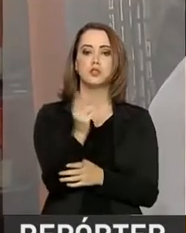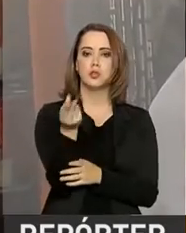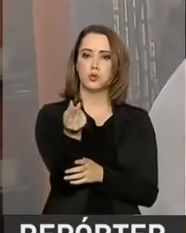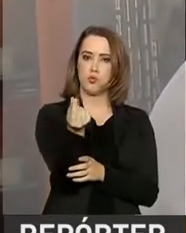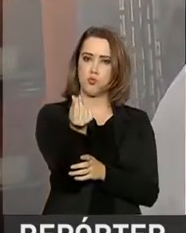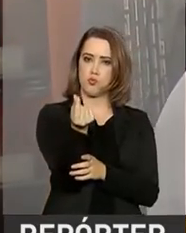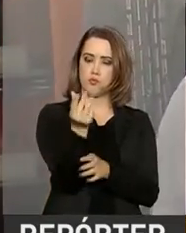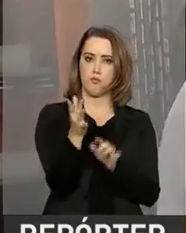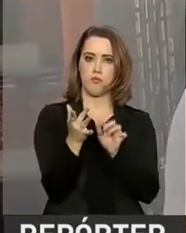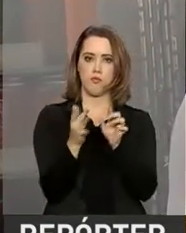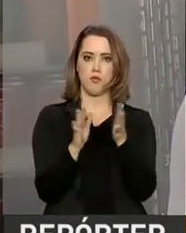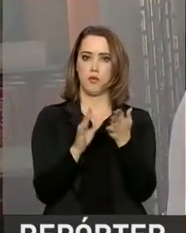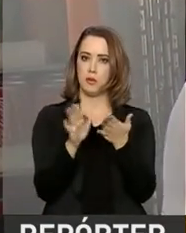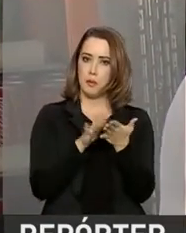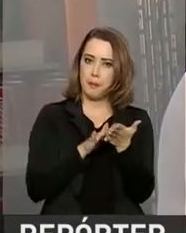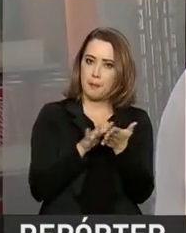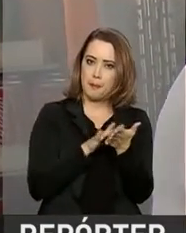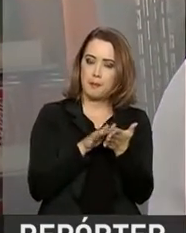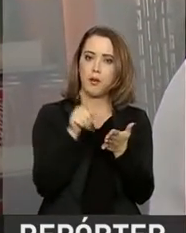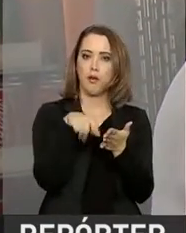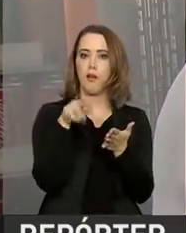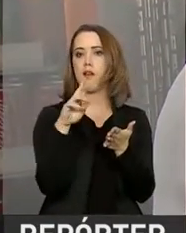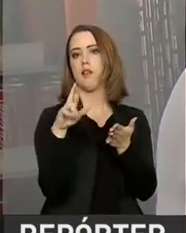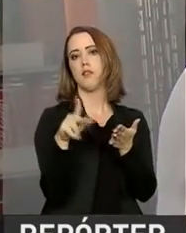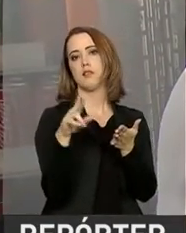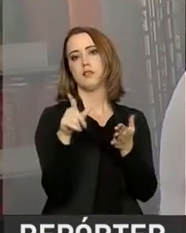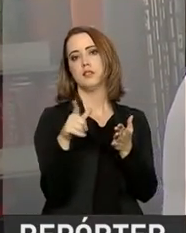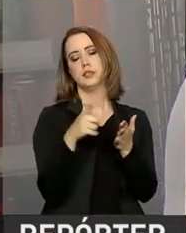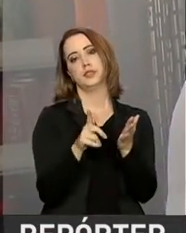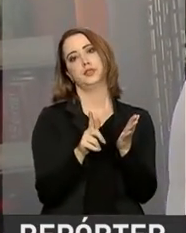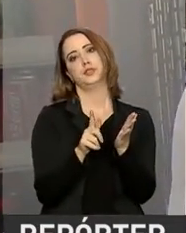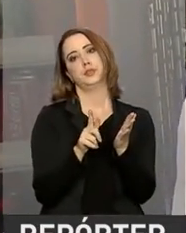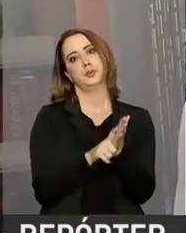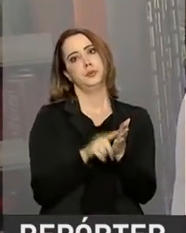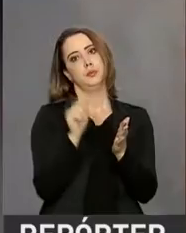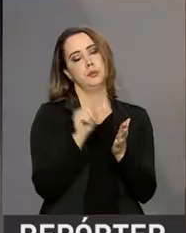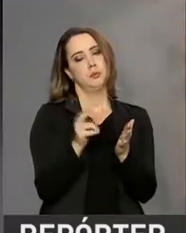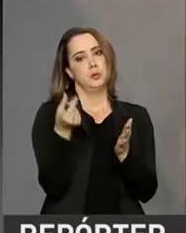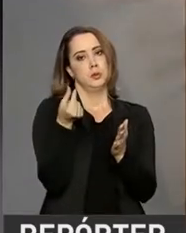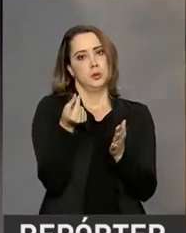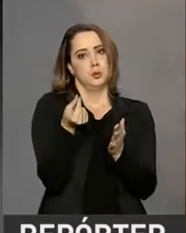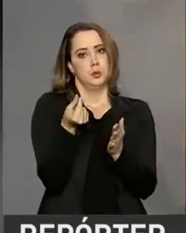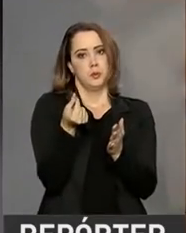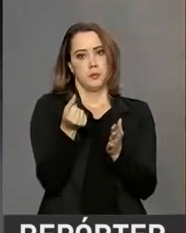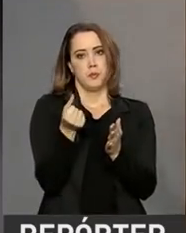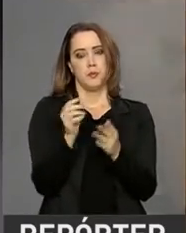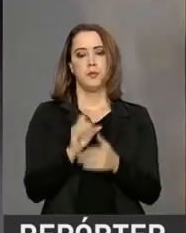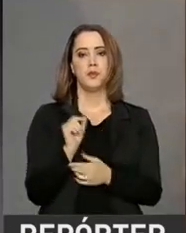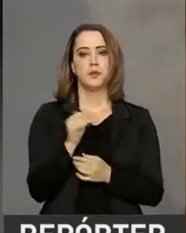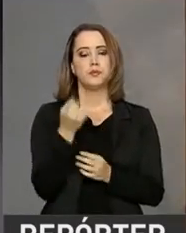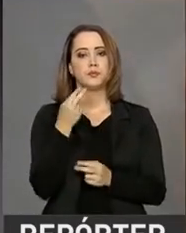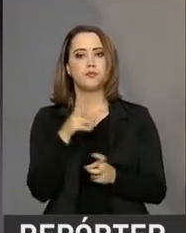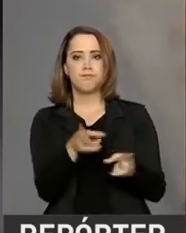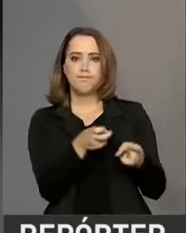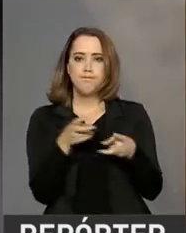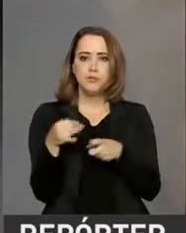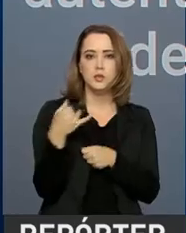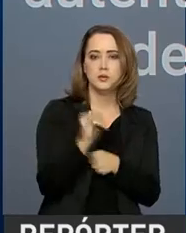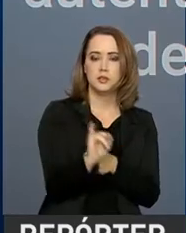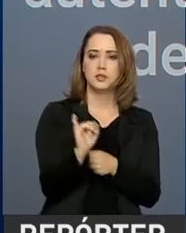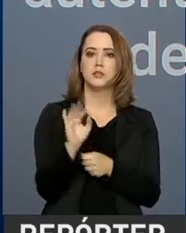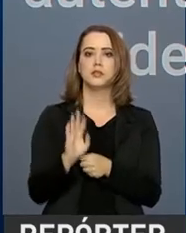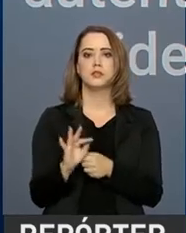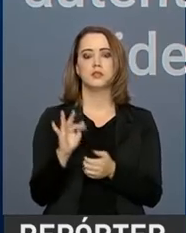europa é diferente o papel é muito grosso é mesmo para ajudar a identificar e legitimidade das notas